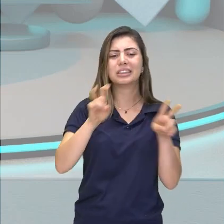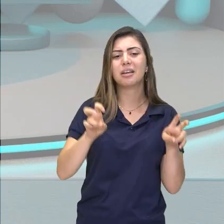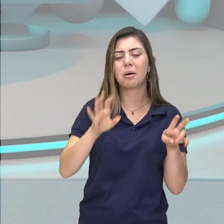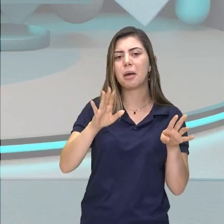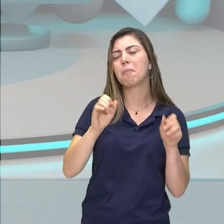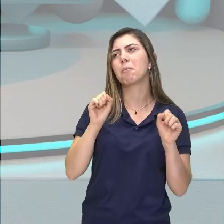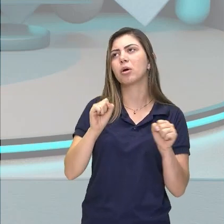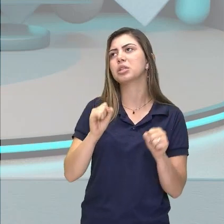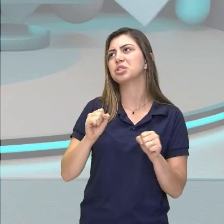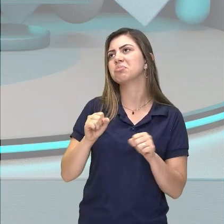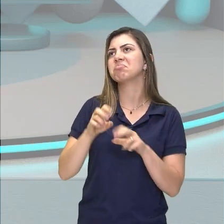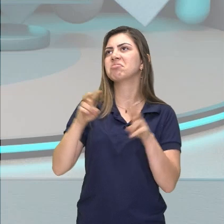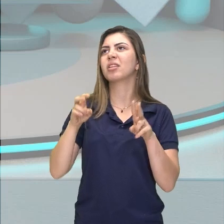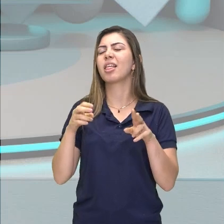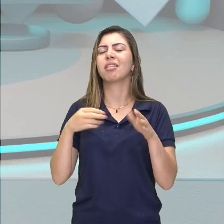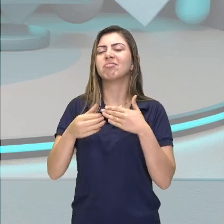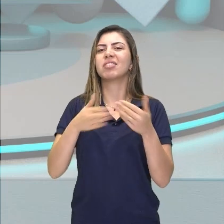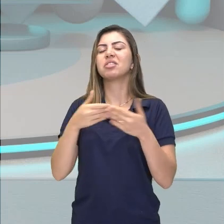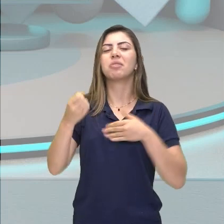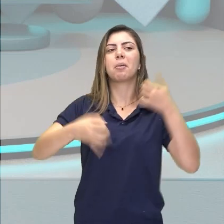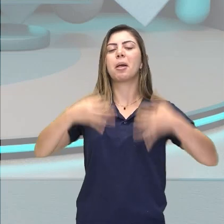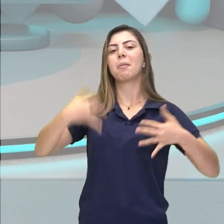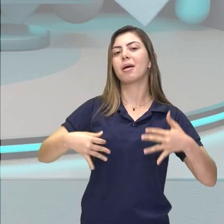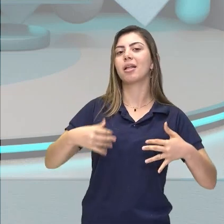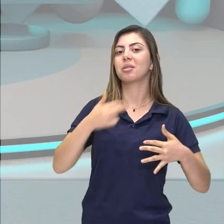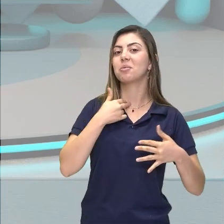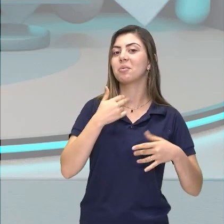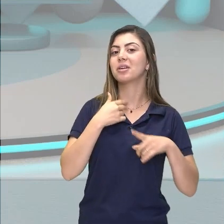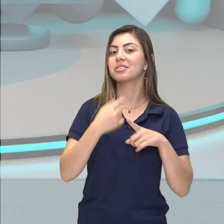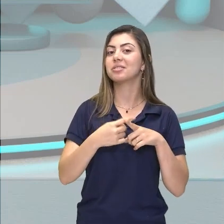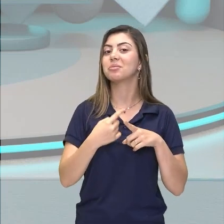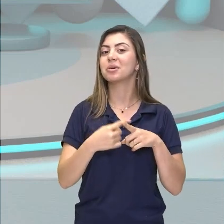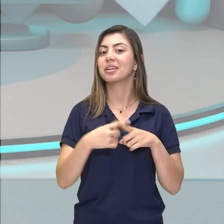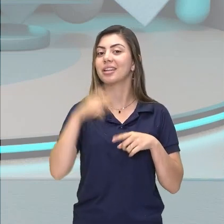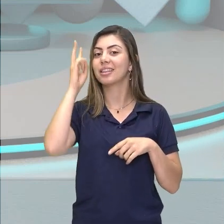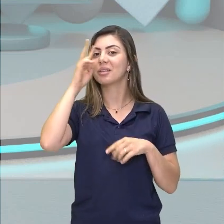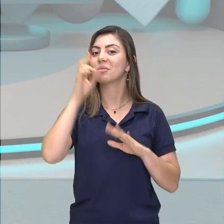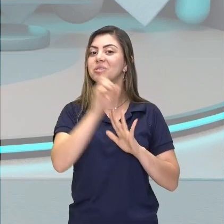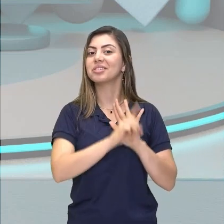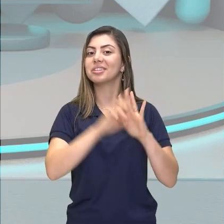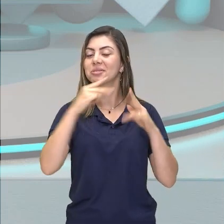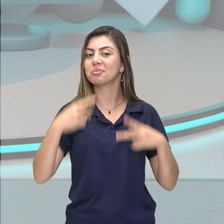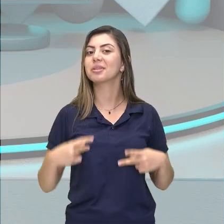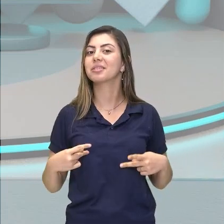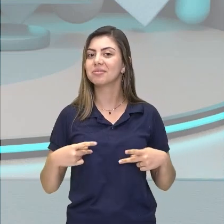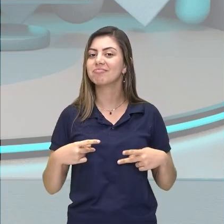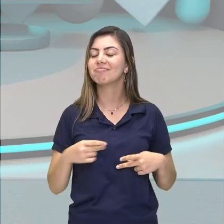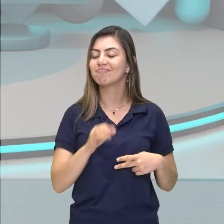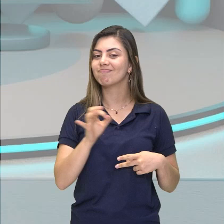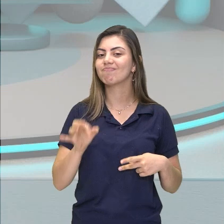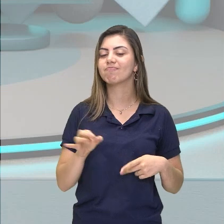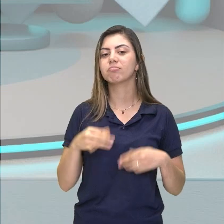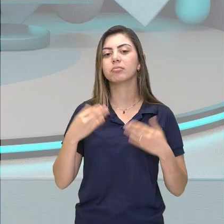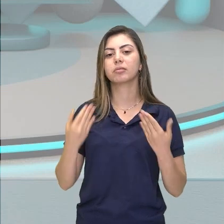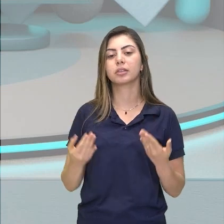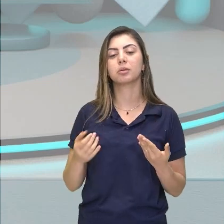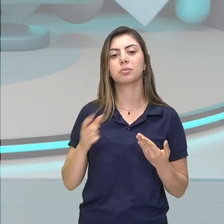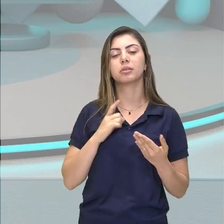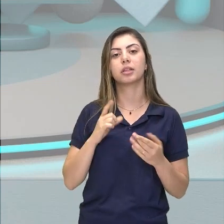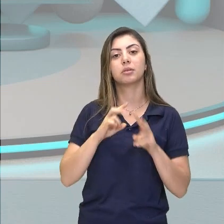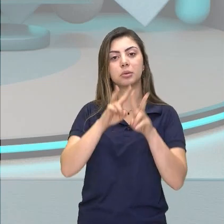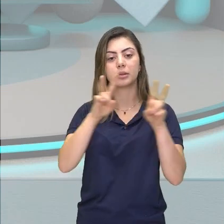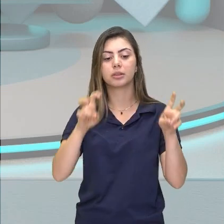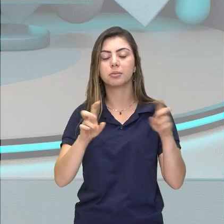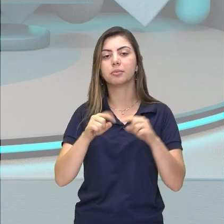falar qualquer coisa. Não pode. Lembra sobre a questão dos direitos humanos, né? E aí, a partir do tema, nós temos a questão